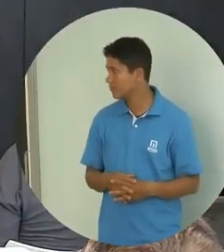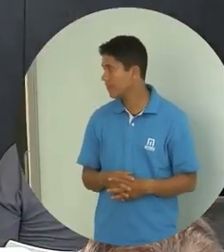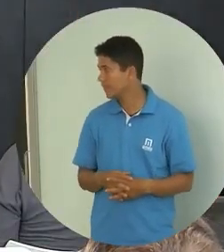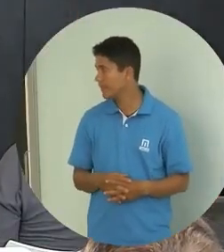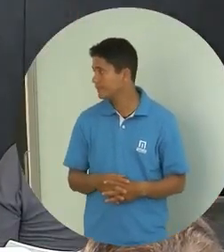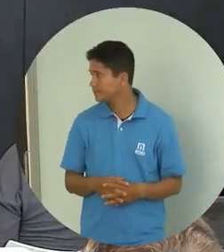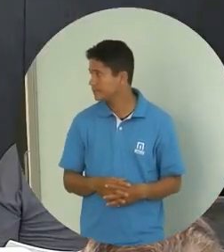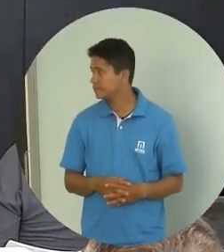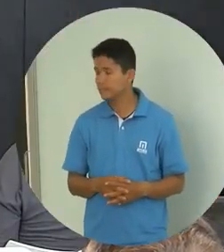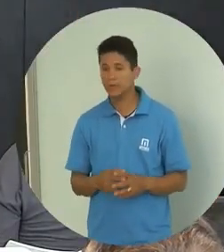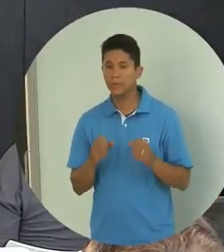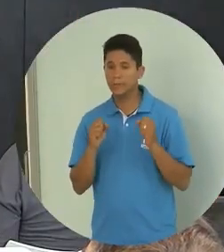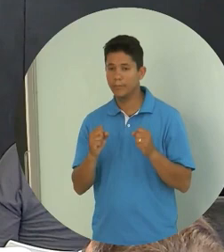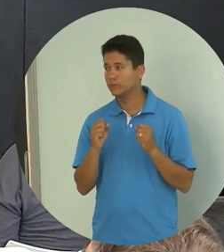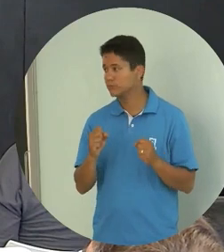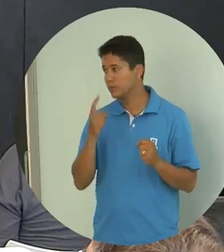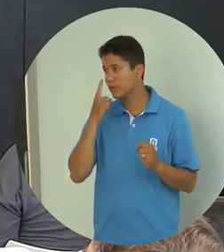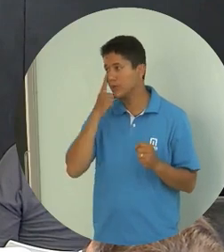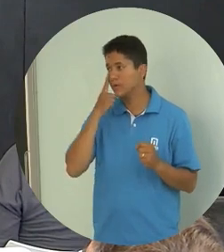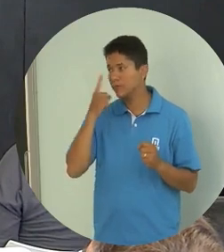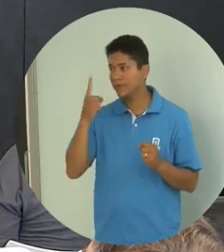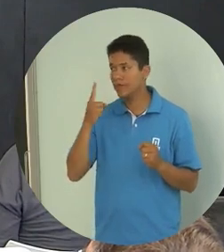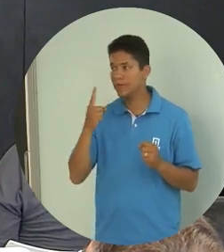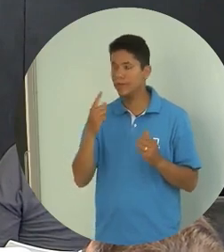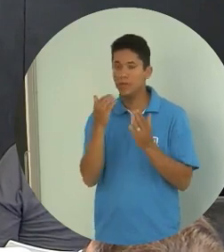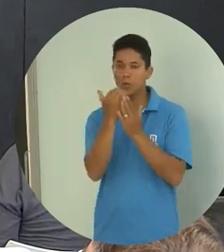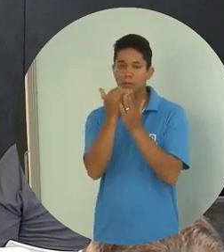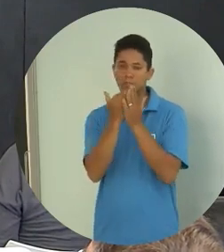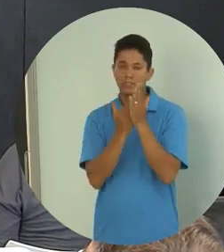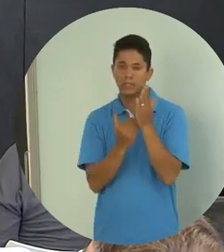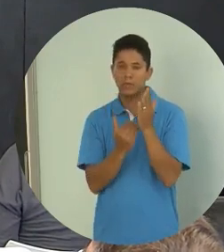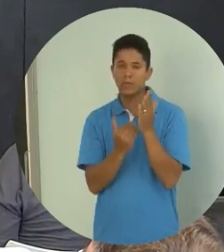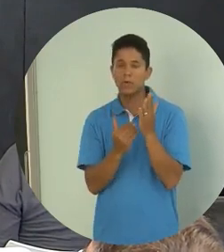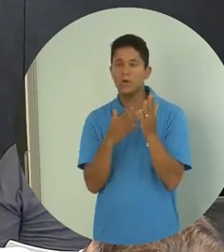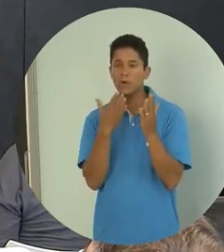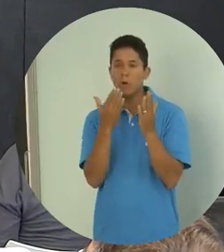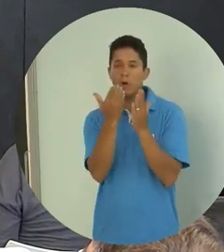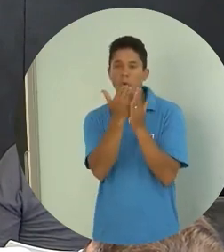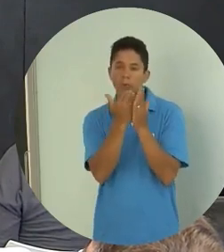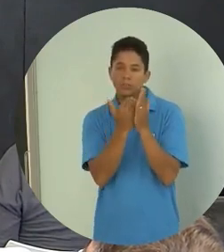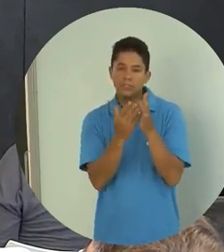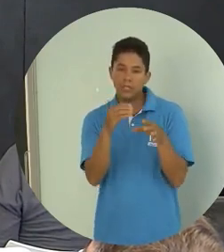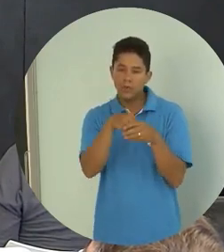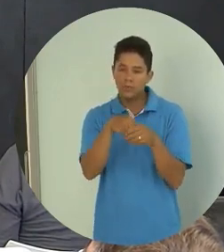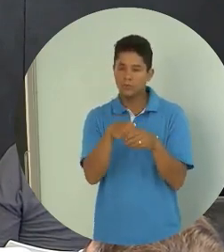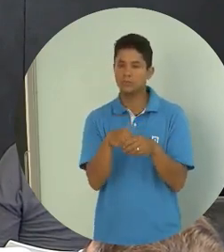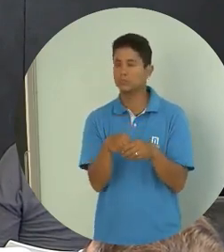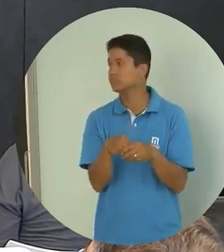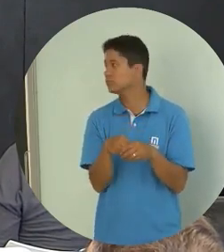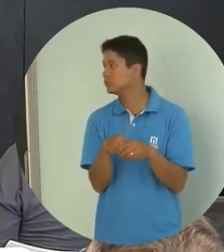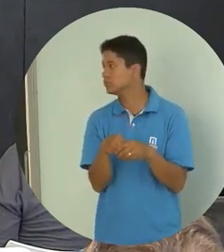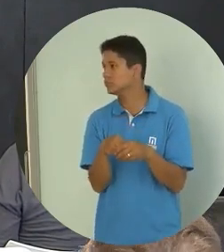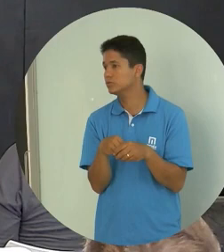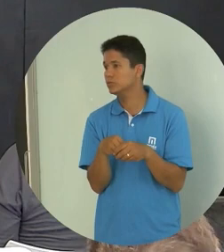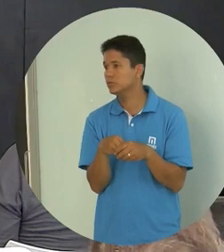Eu posso olhar a composição para você e te passar, Isadora. Porque o que a